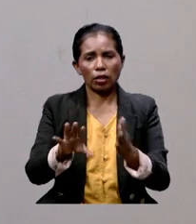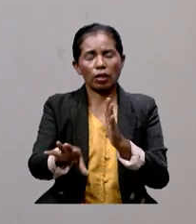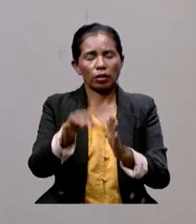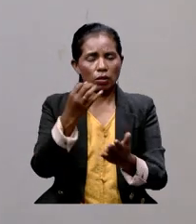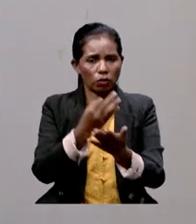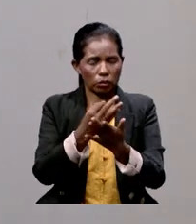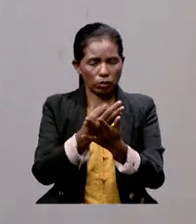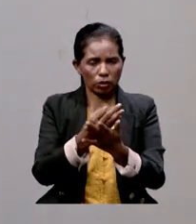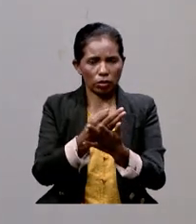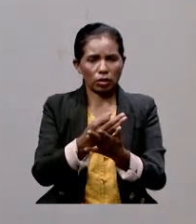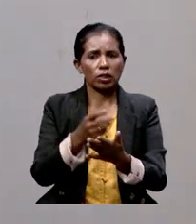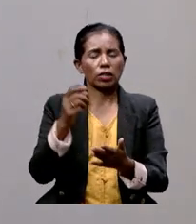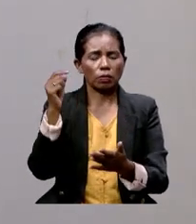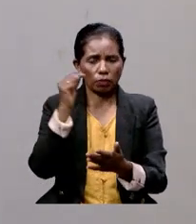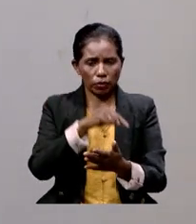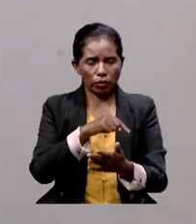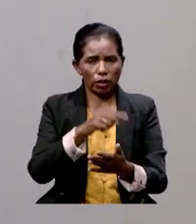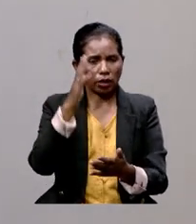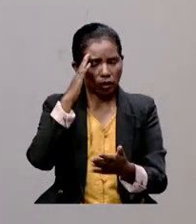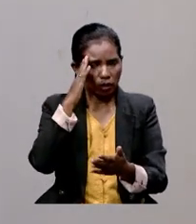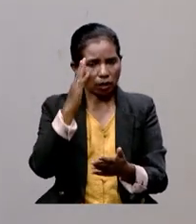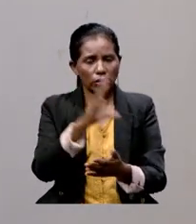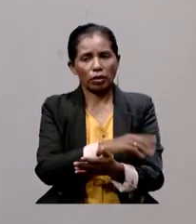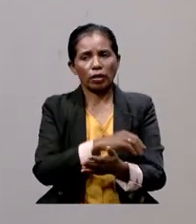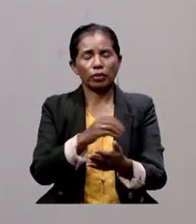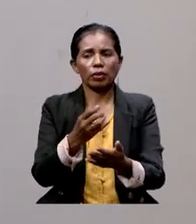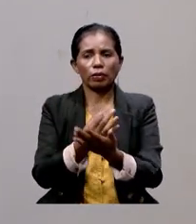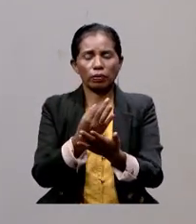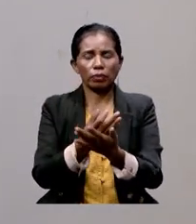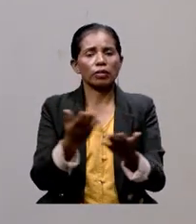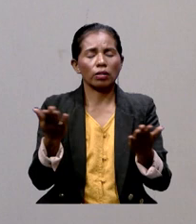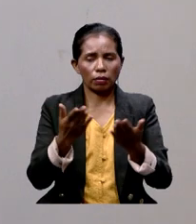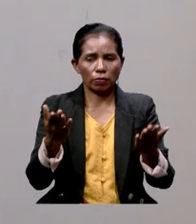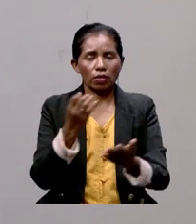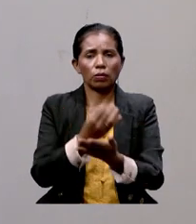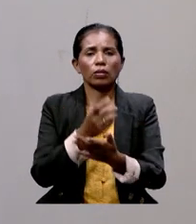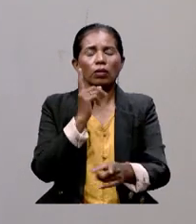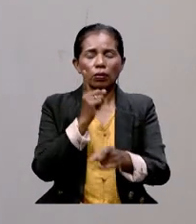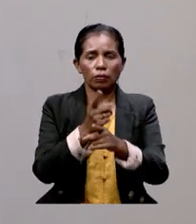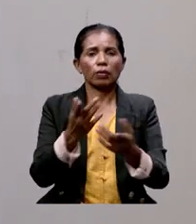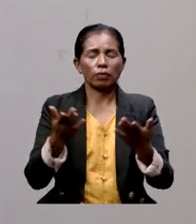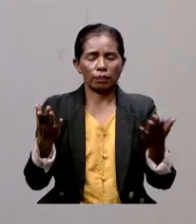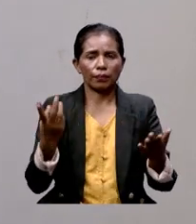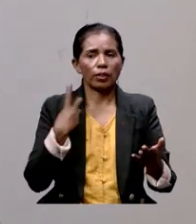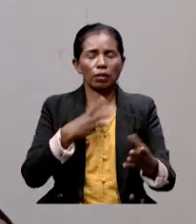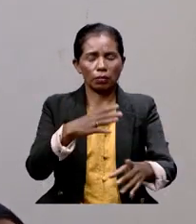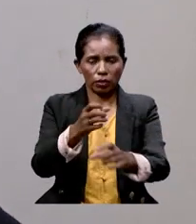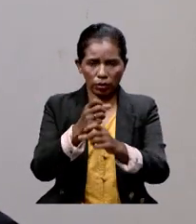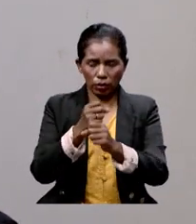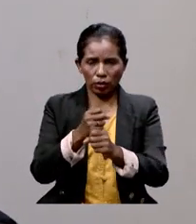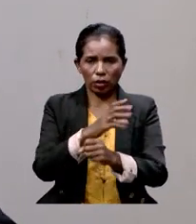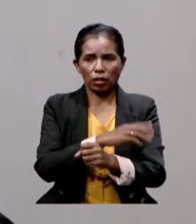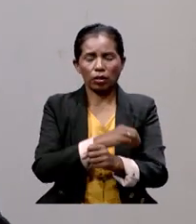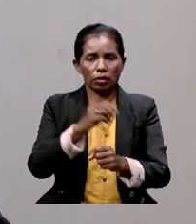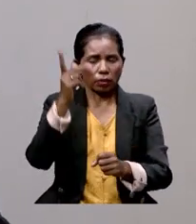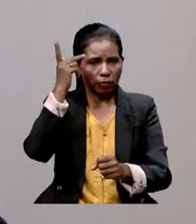cari sira até né o bele halo distinção os falsos manebe os falsos mais danebe nebe que o inamissimo orientação se silencio